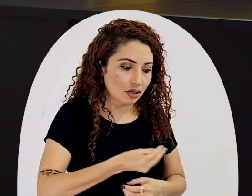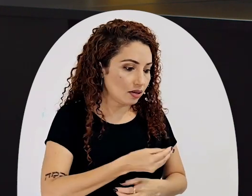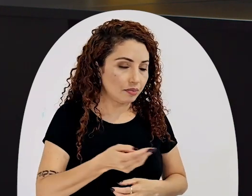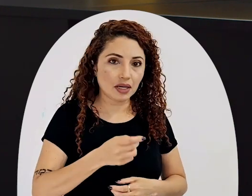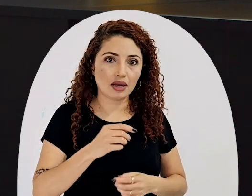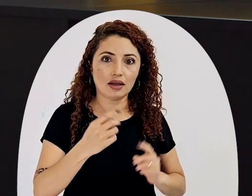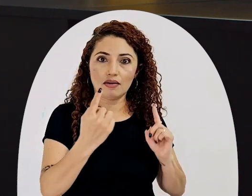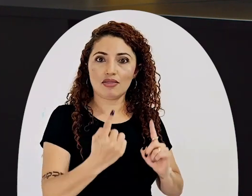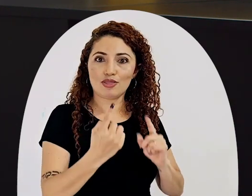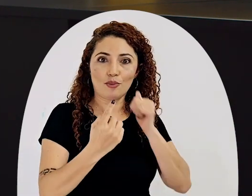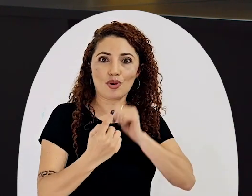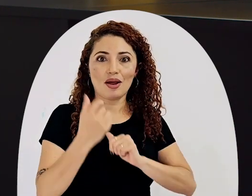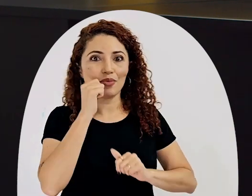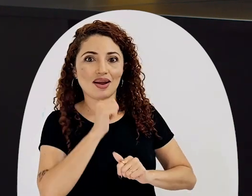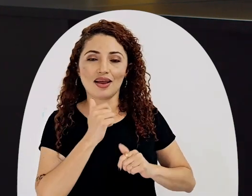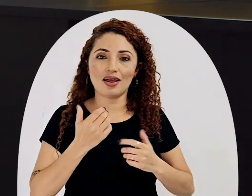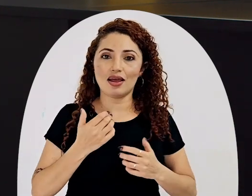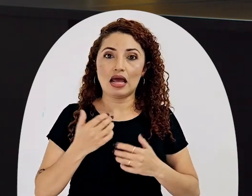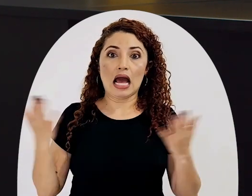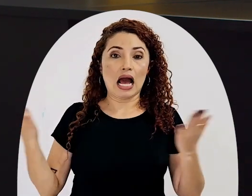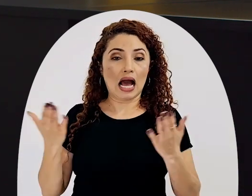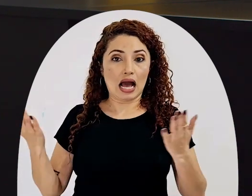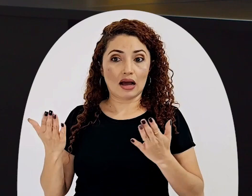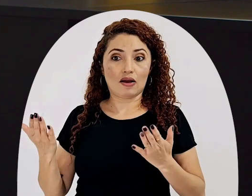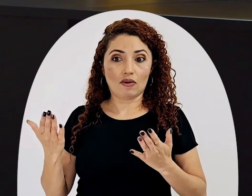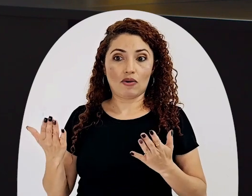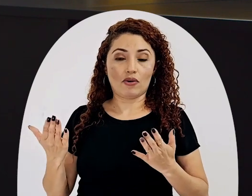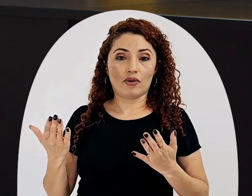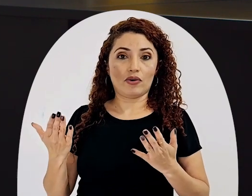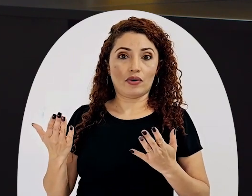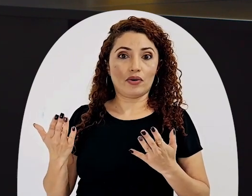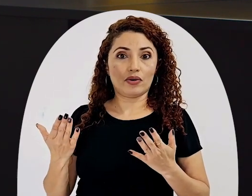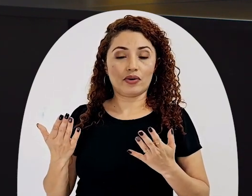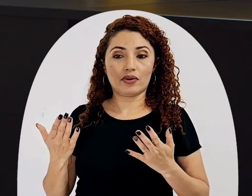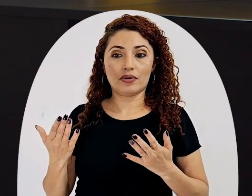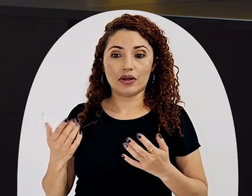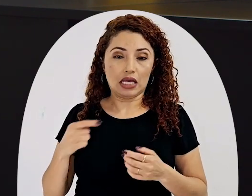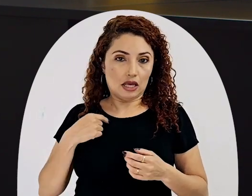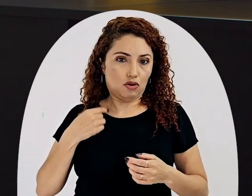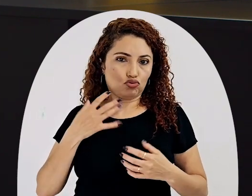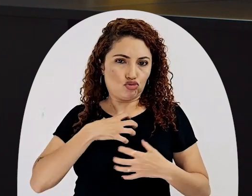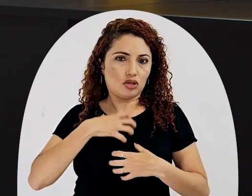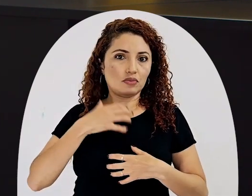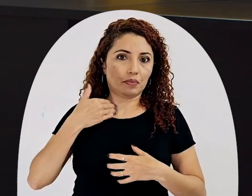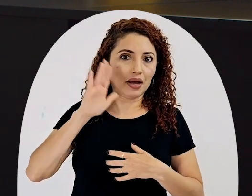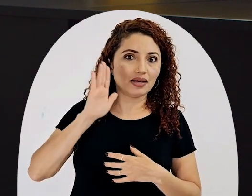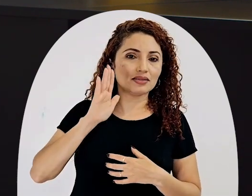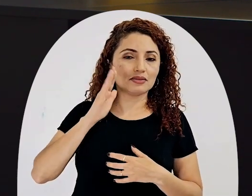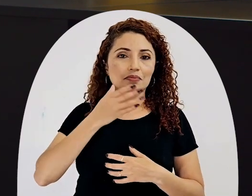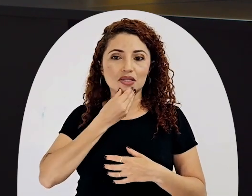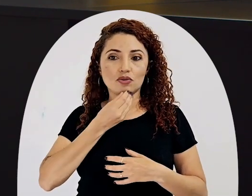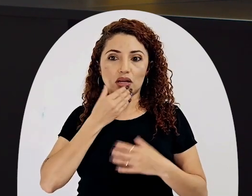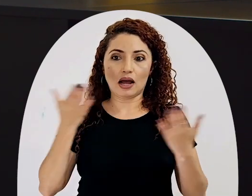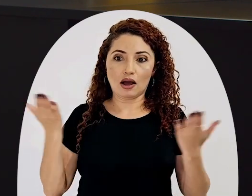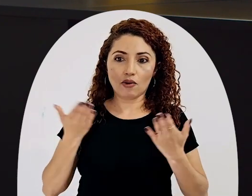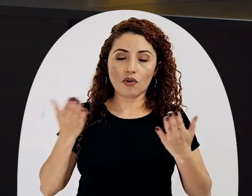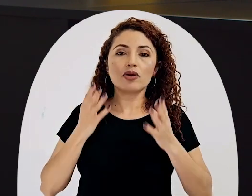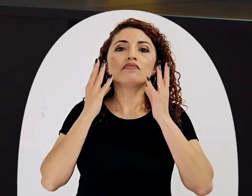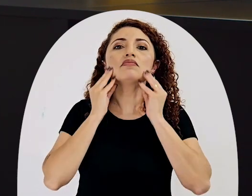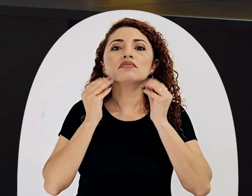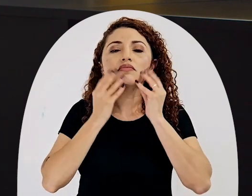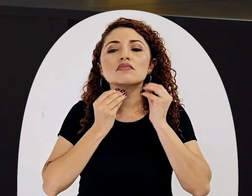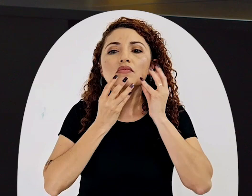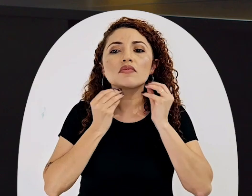em mim que eu tenho uma aparência mais próxima à masculina eu tinha, né? Hoje, por trás dessa barba, eu